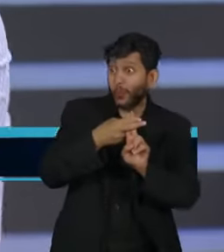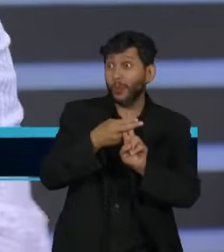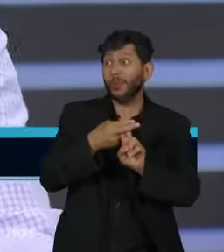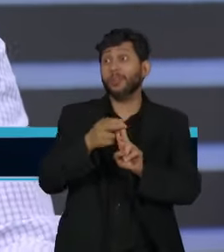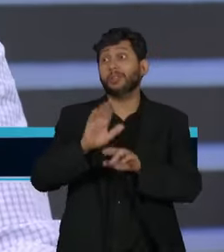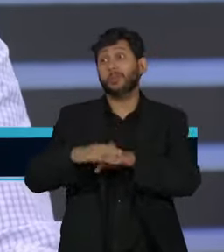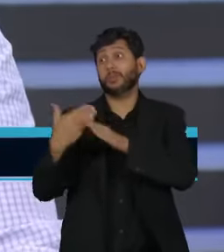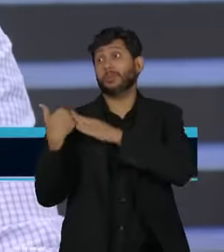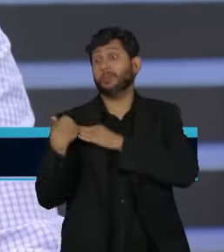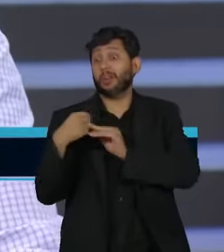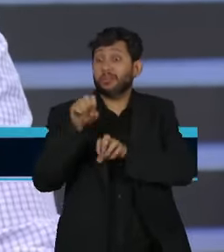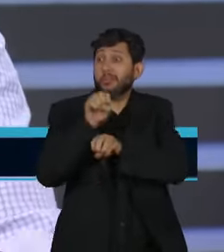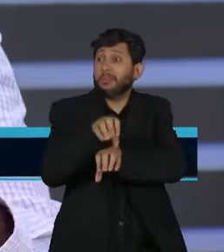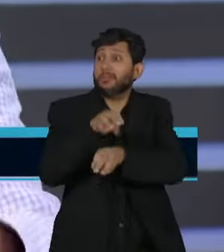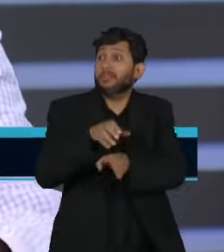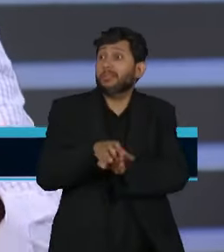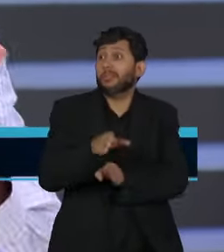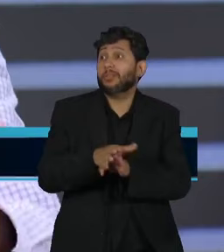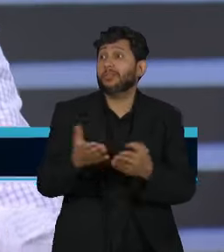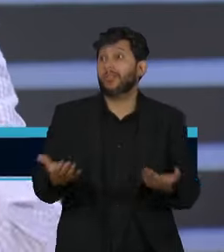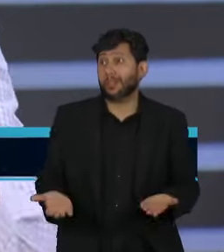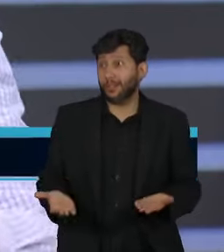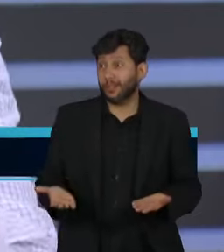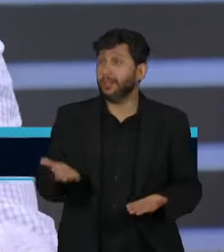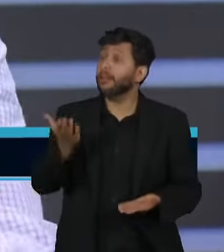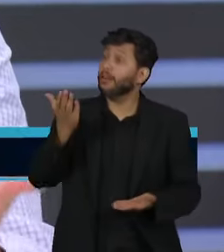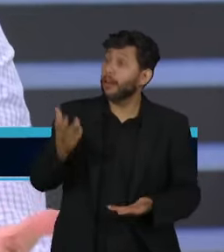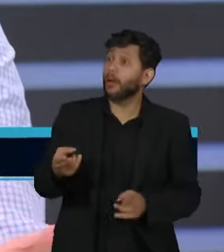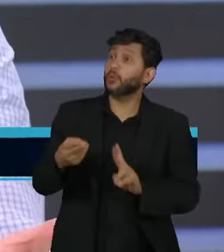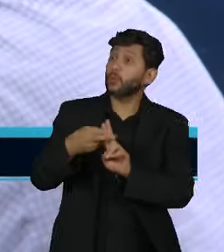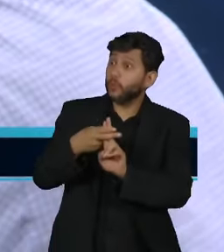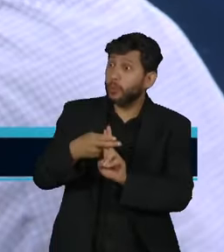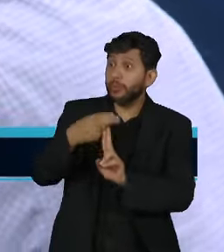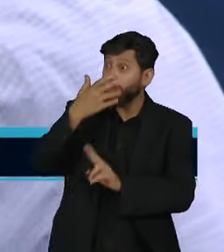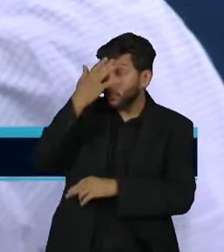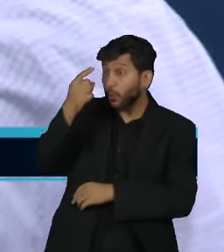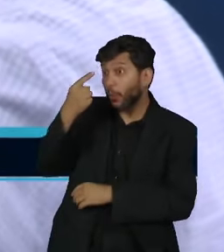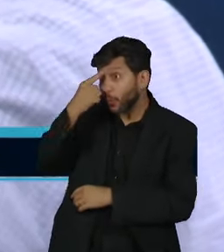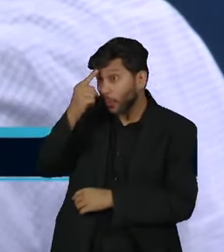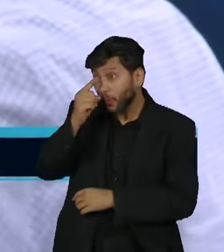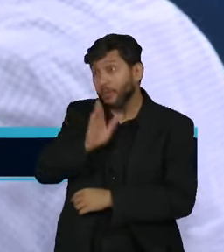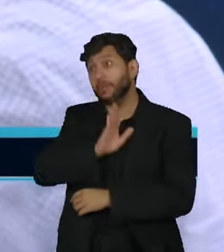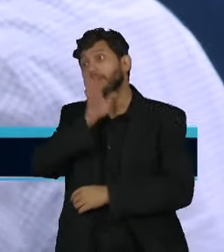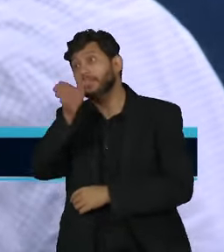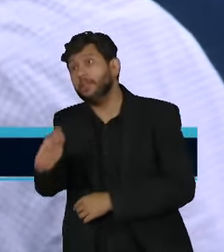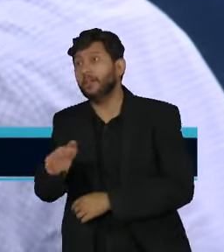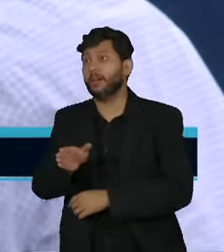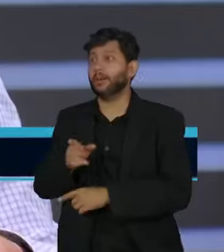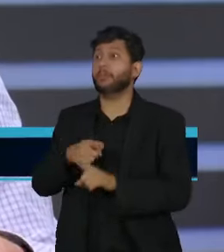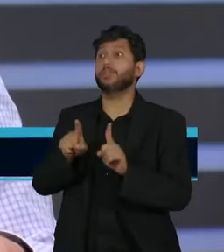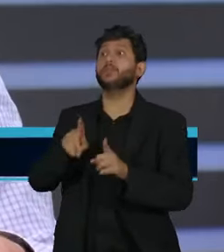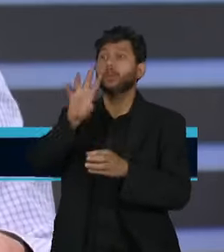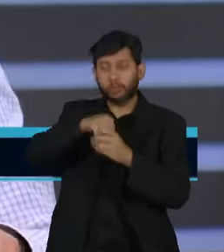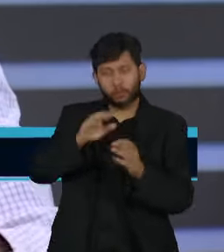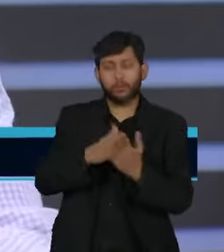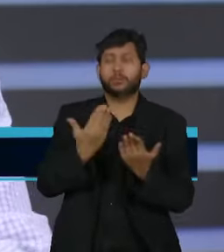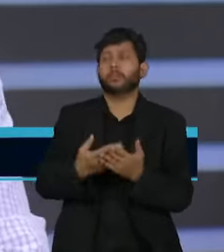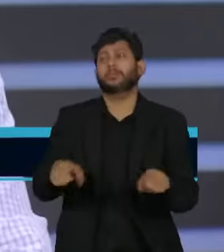papel de orientação e de tirar dúvidas das pessoas. Mas isso precisa nas escolas também.